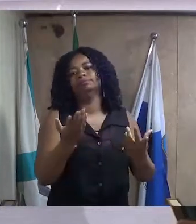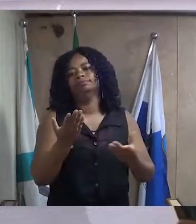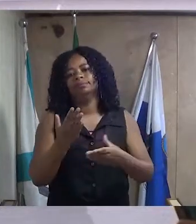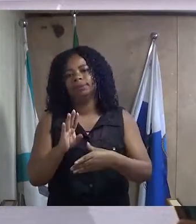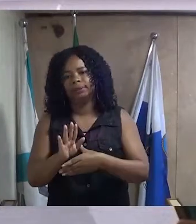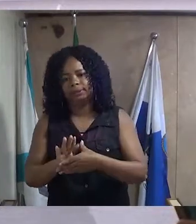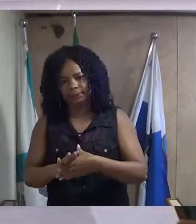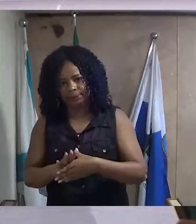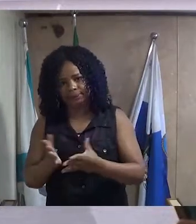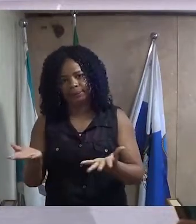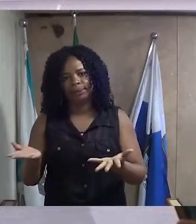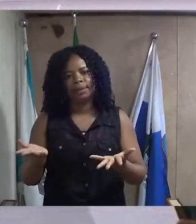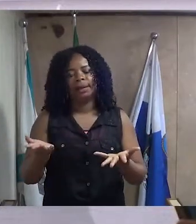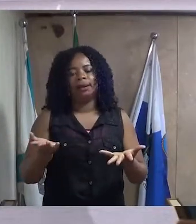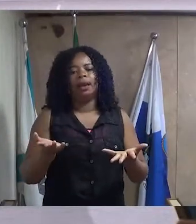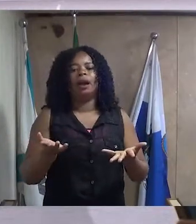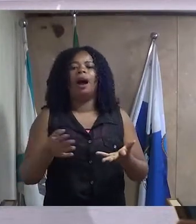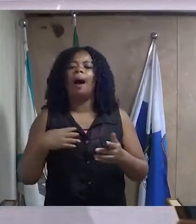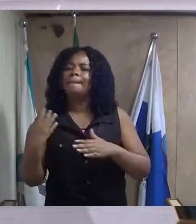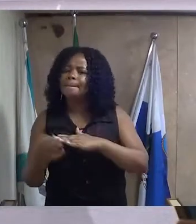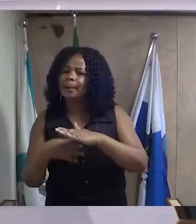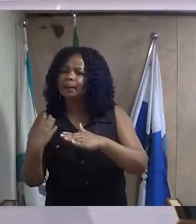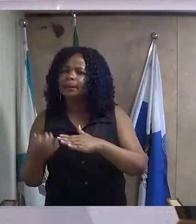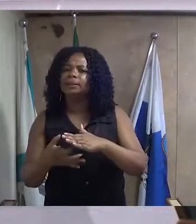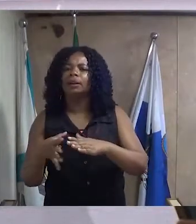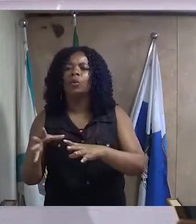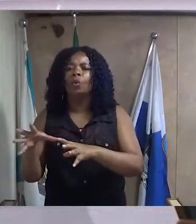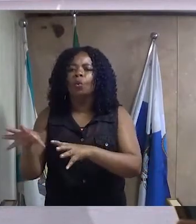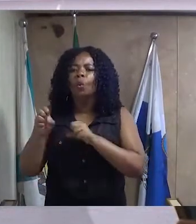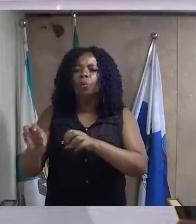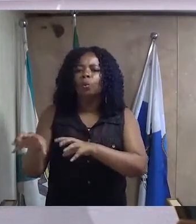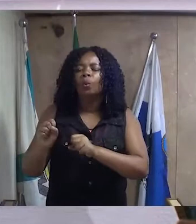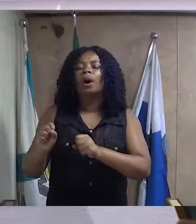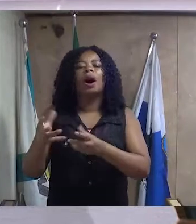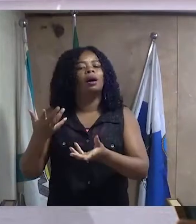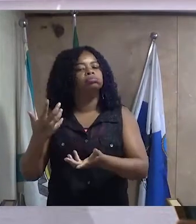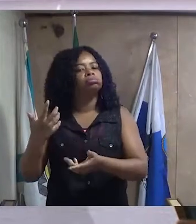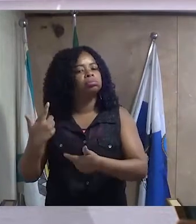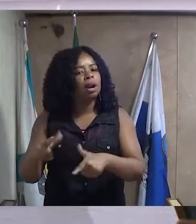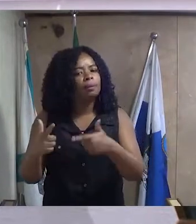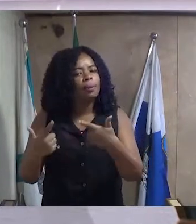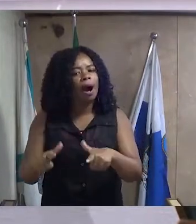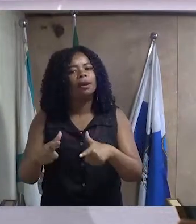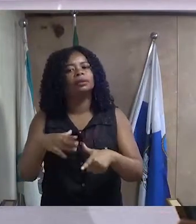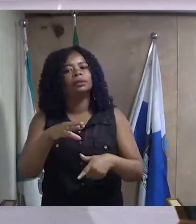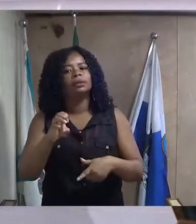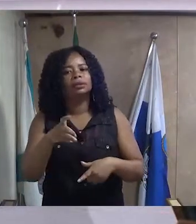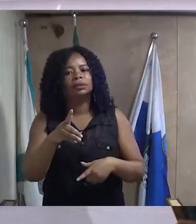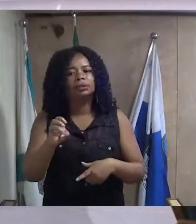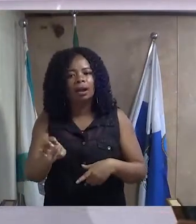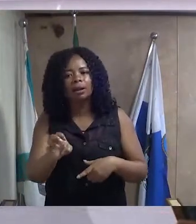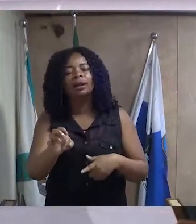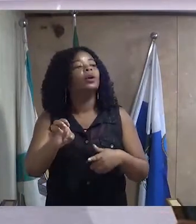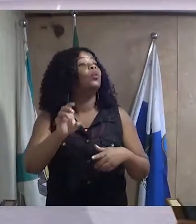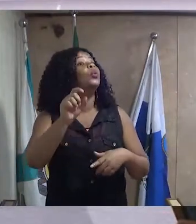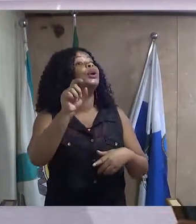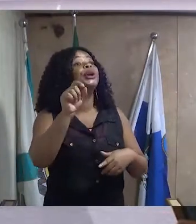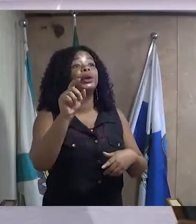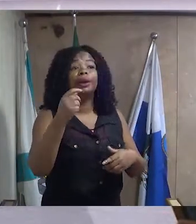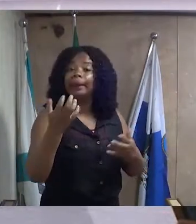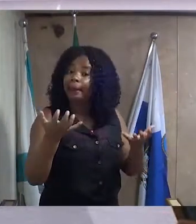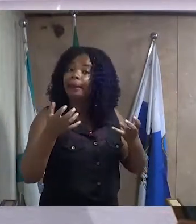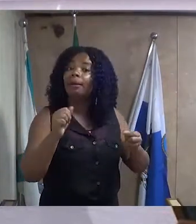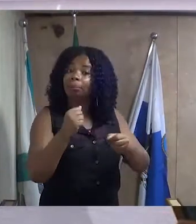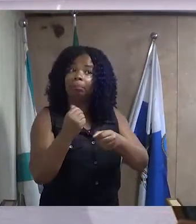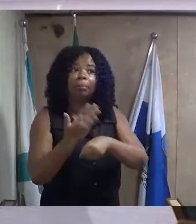as empresas que explorarão os serviços da SEDAI, a única coisa que eles realmente querem fazer,